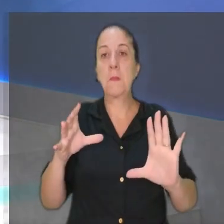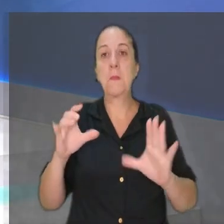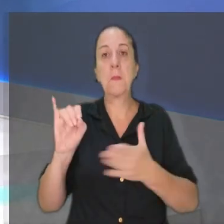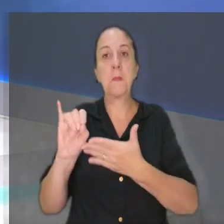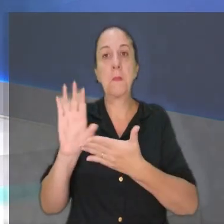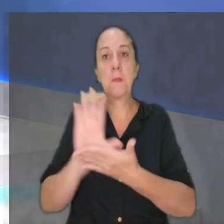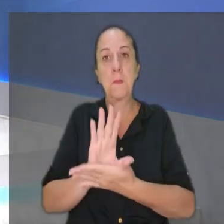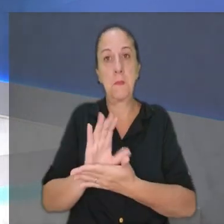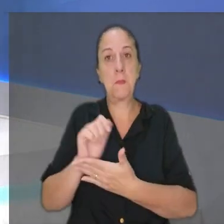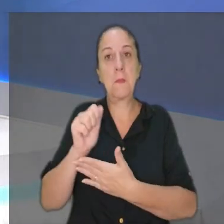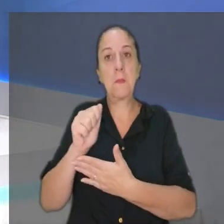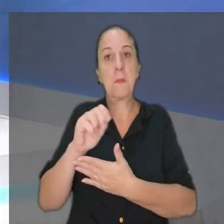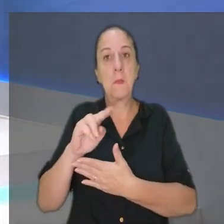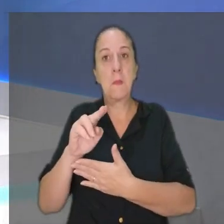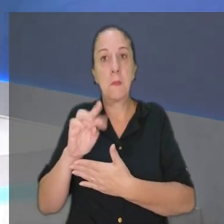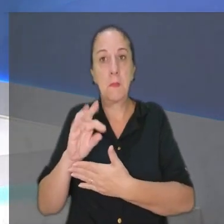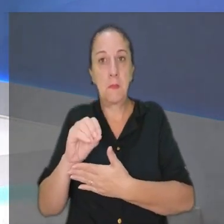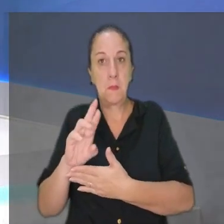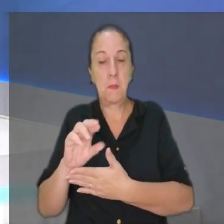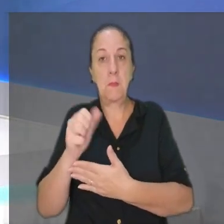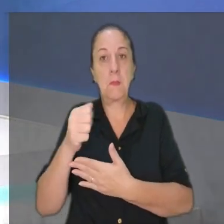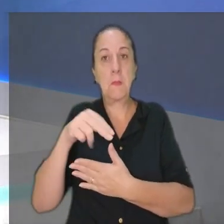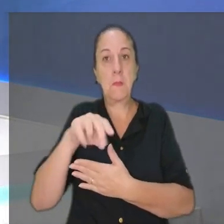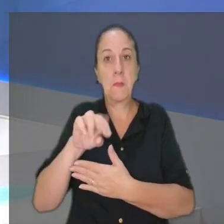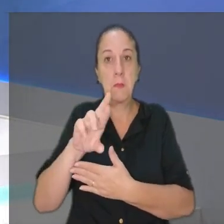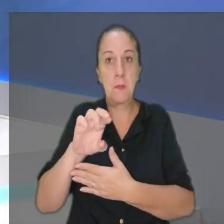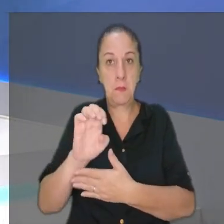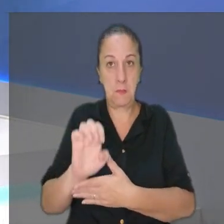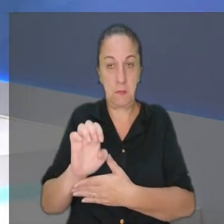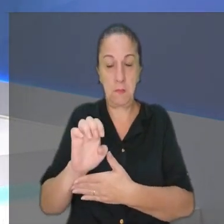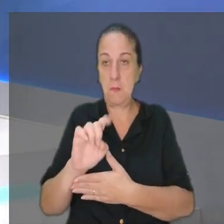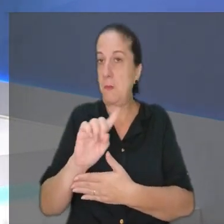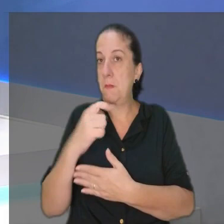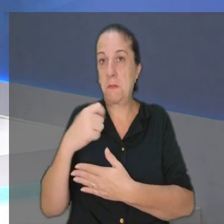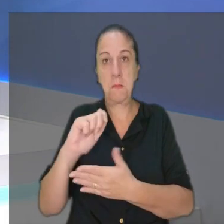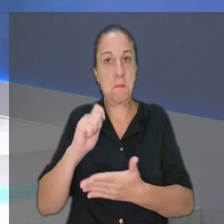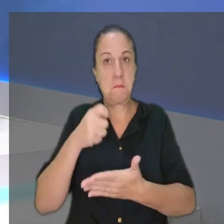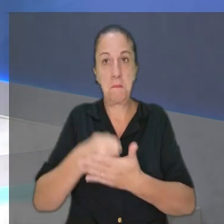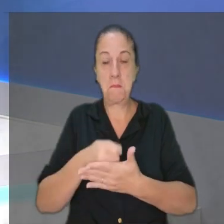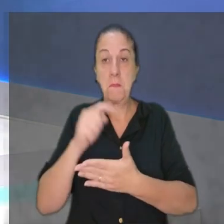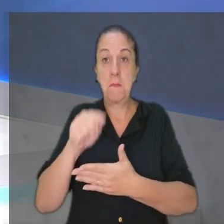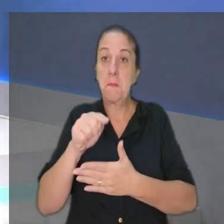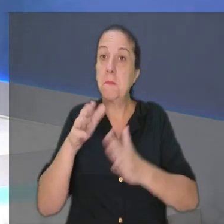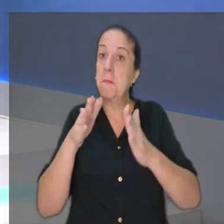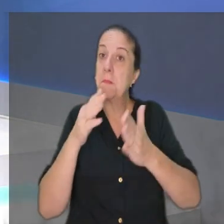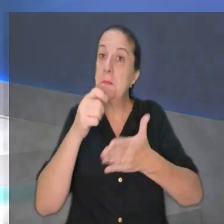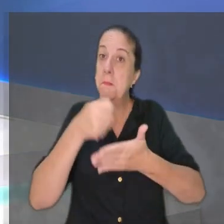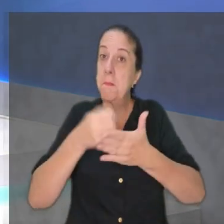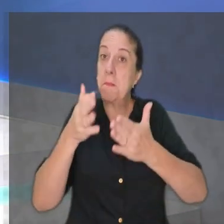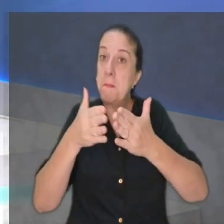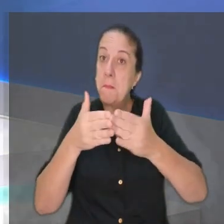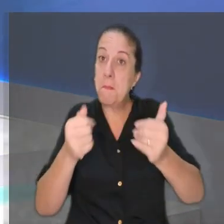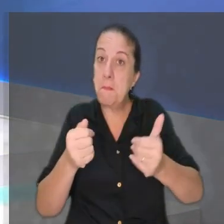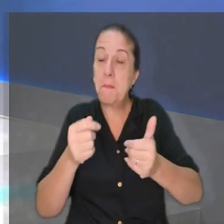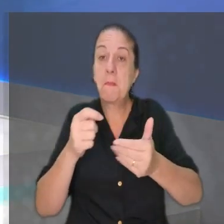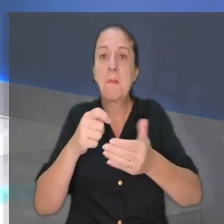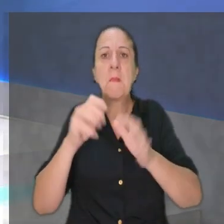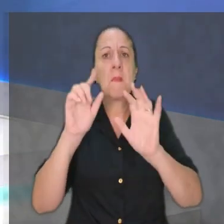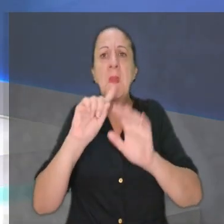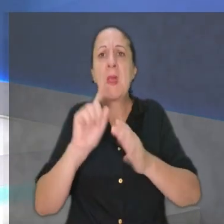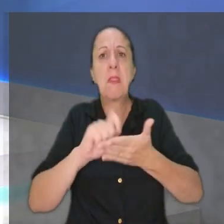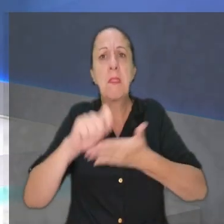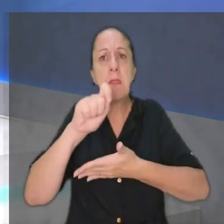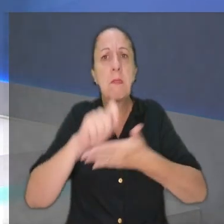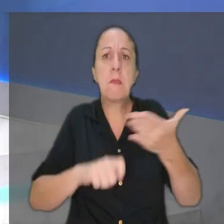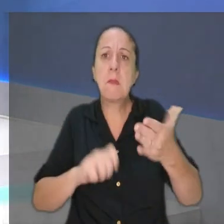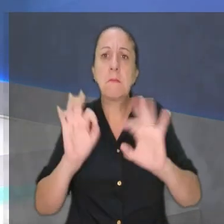moral ao ator André de Biasi. Pois é, Luana, nesse caso aí, o artista solicitou a reparação por ausência de anotação na